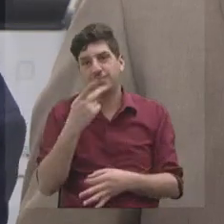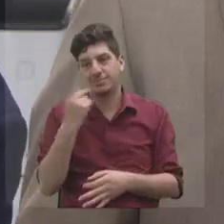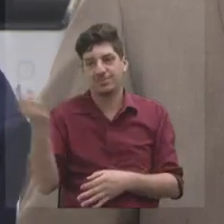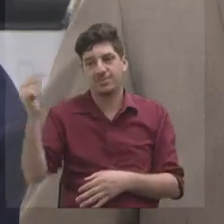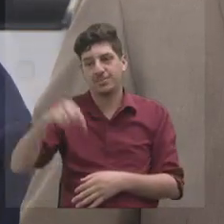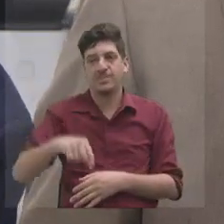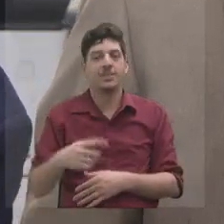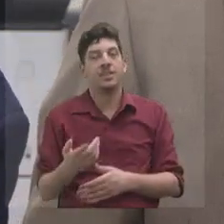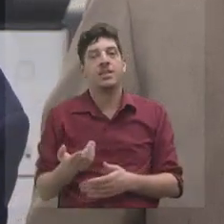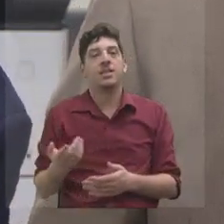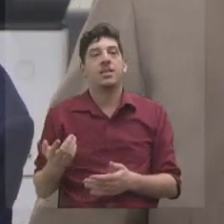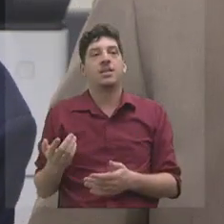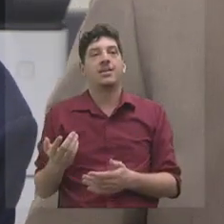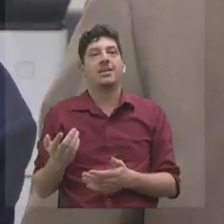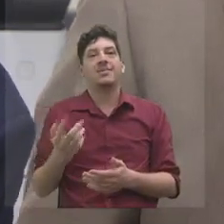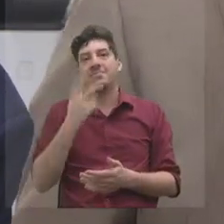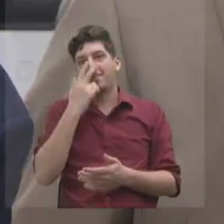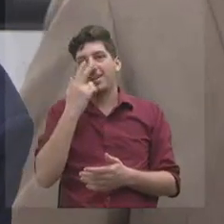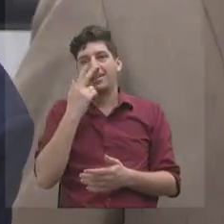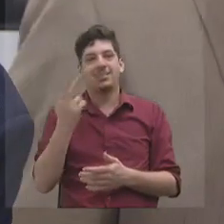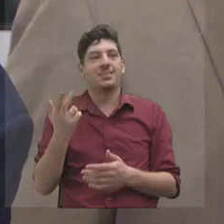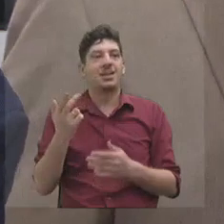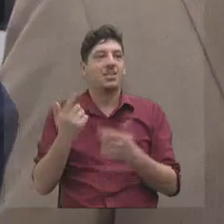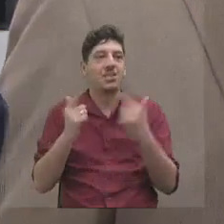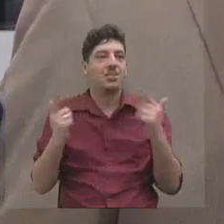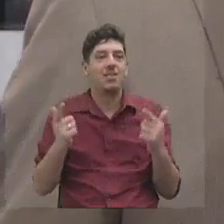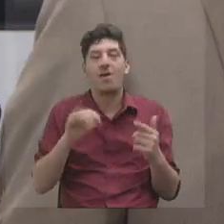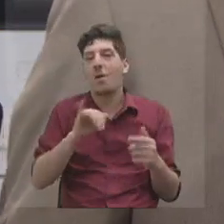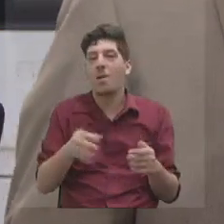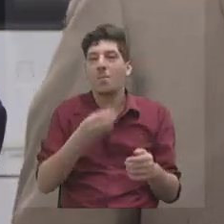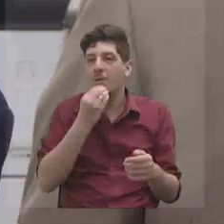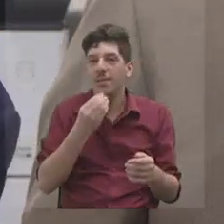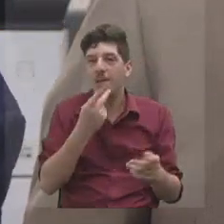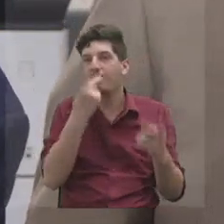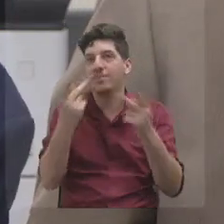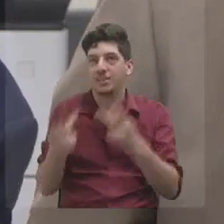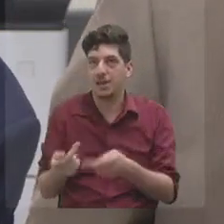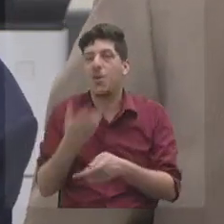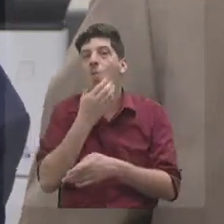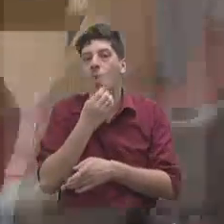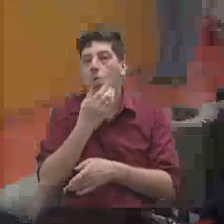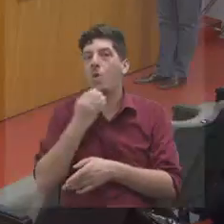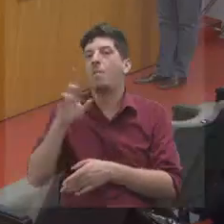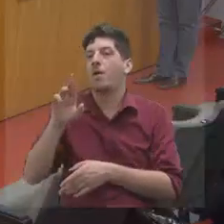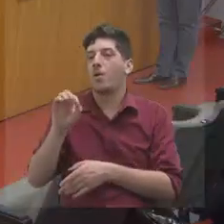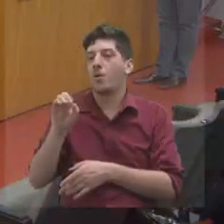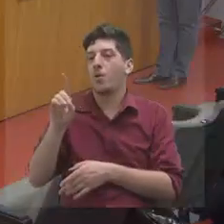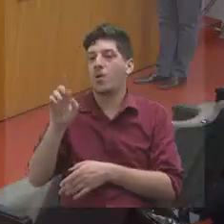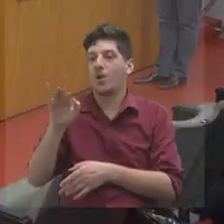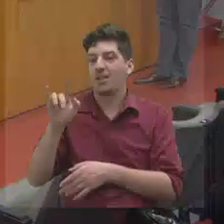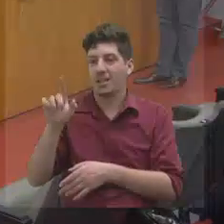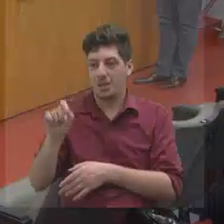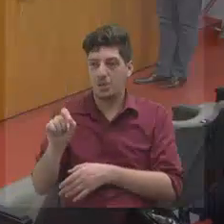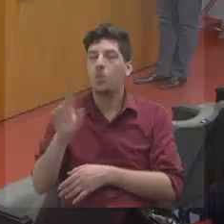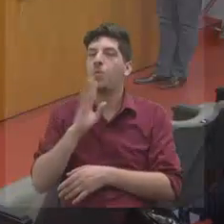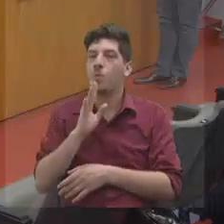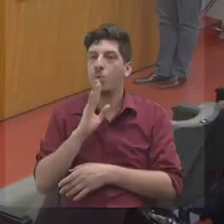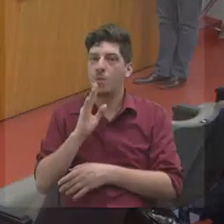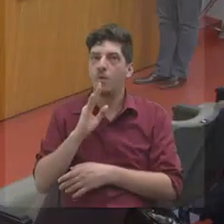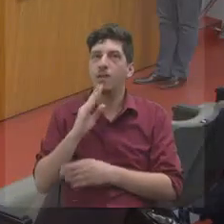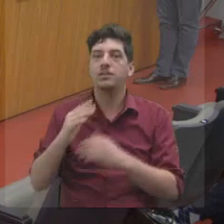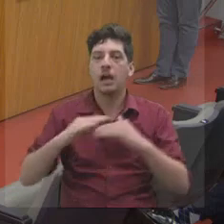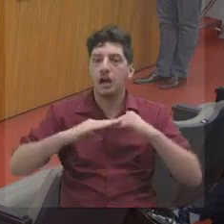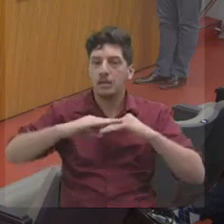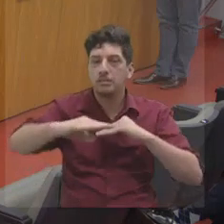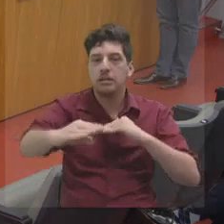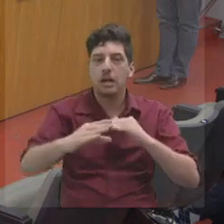no ainda não teve a oportunidade de visitar o Rodrigo conhece bem a nossa estrada Pimenta Guapé que é uma estrada que já faz parte